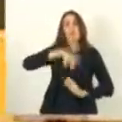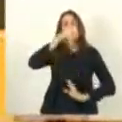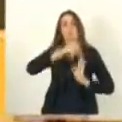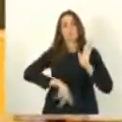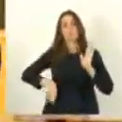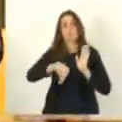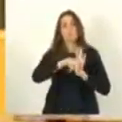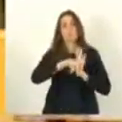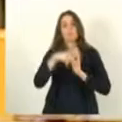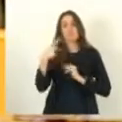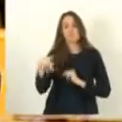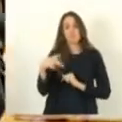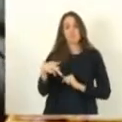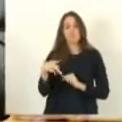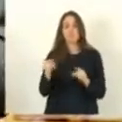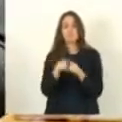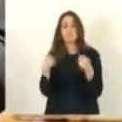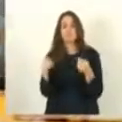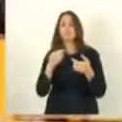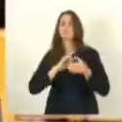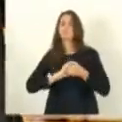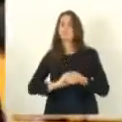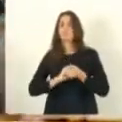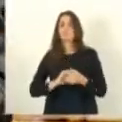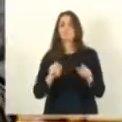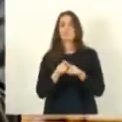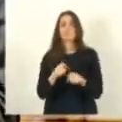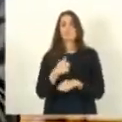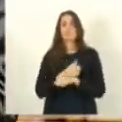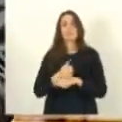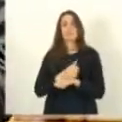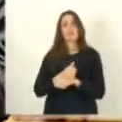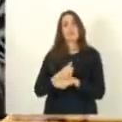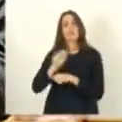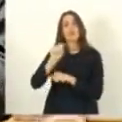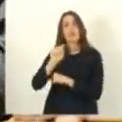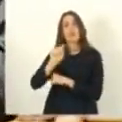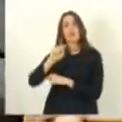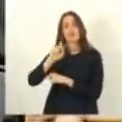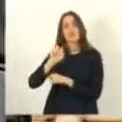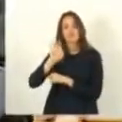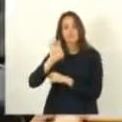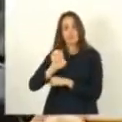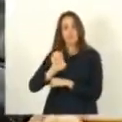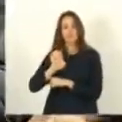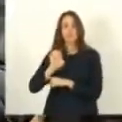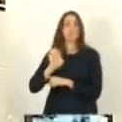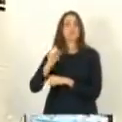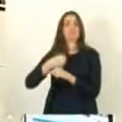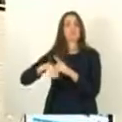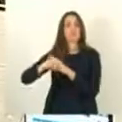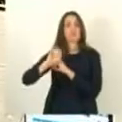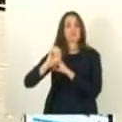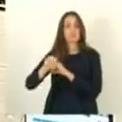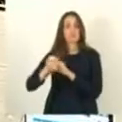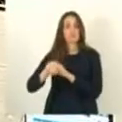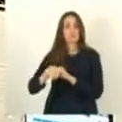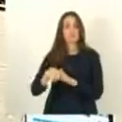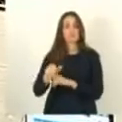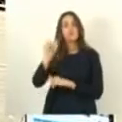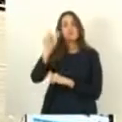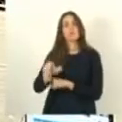de um projeto. E quero também saudar aqui aos agentes socioeducativos na pessoa do presidente do